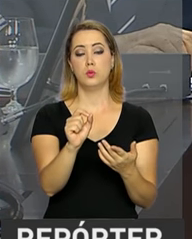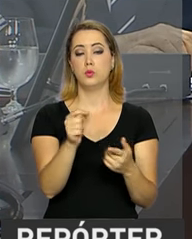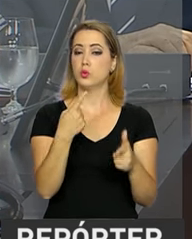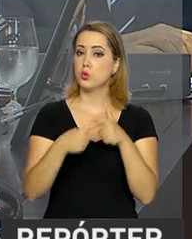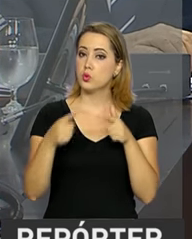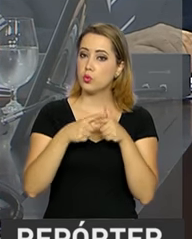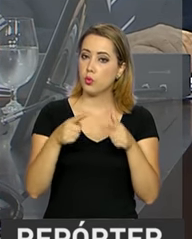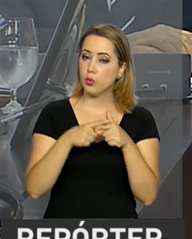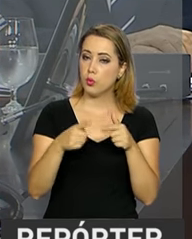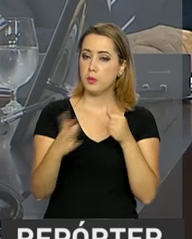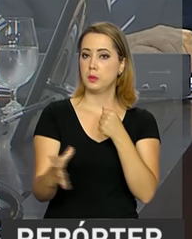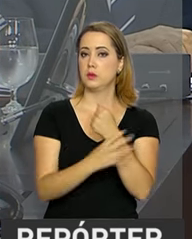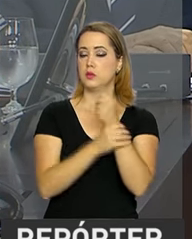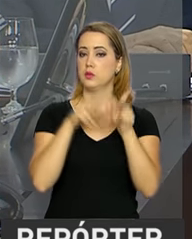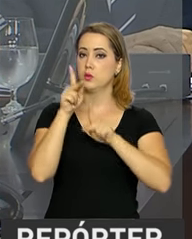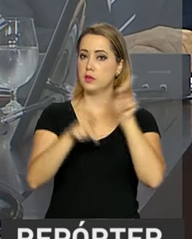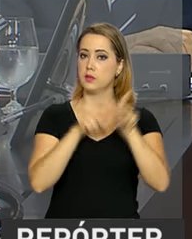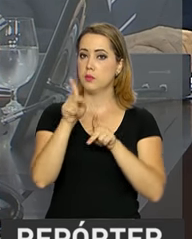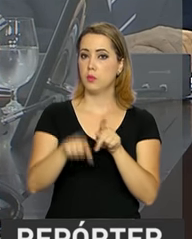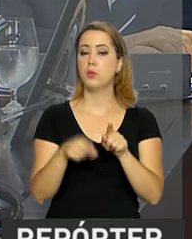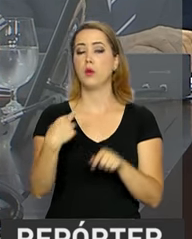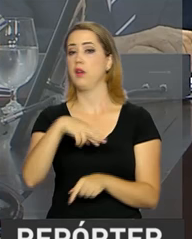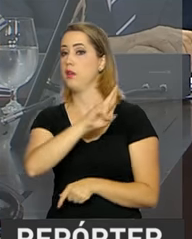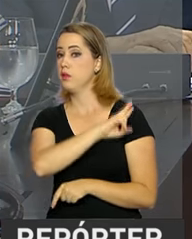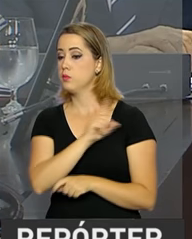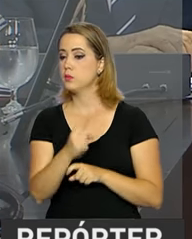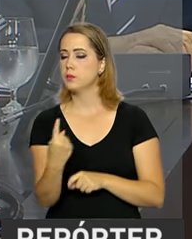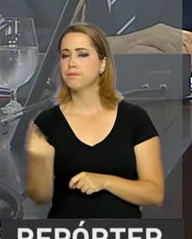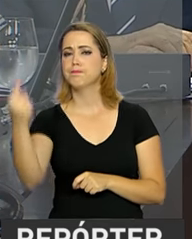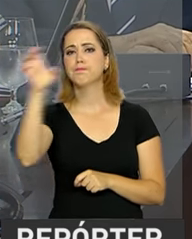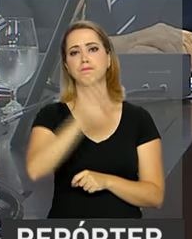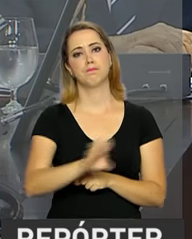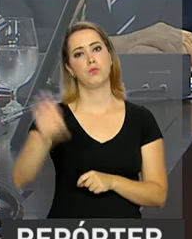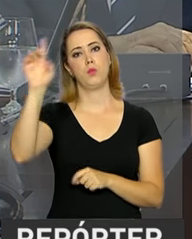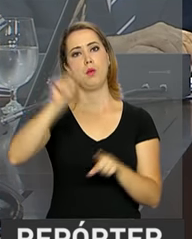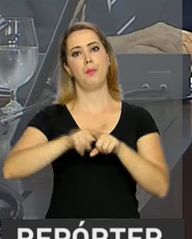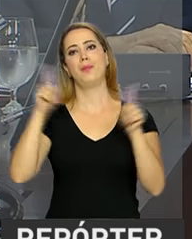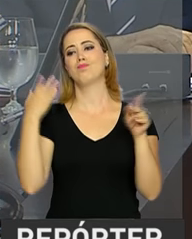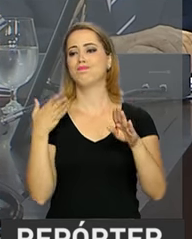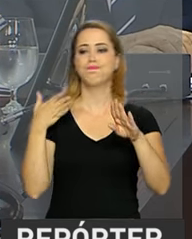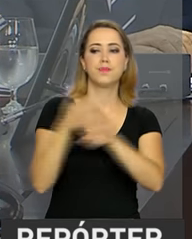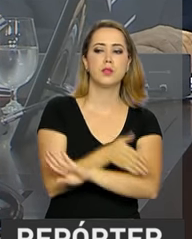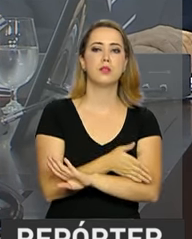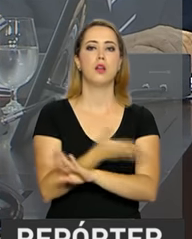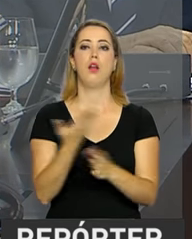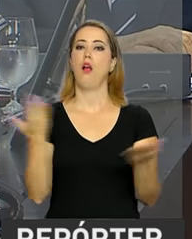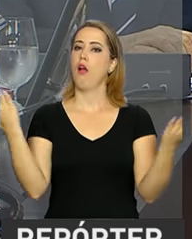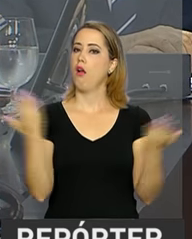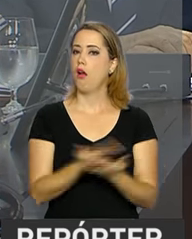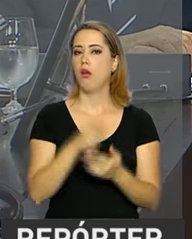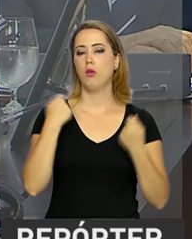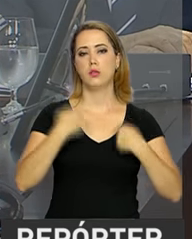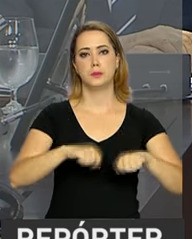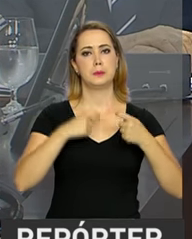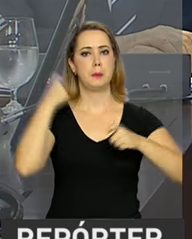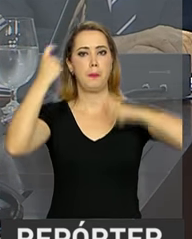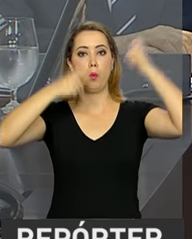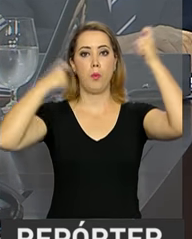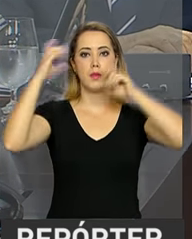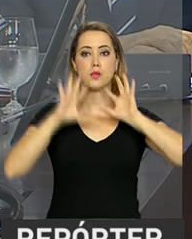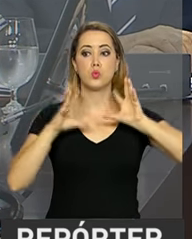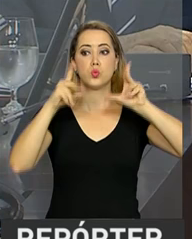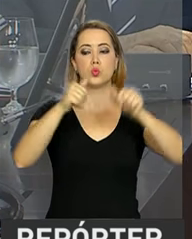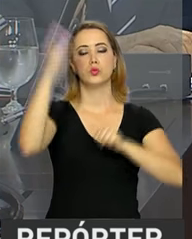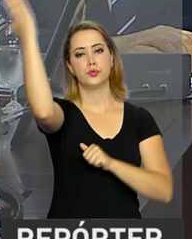segurança pública, embora cabível aos estados, eh na verdade ultrapassou os limites do Estado e gera uma preocupação